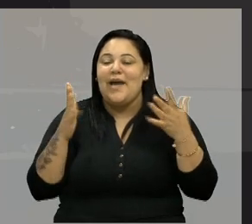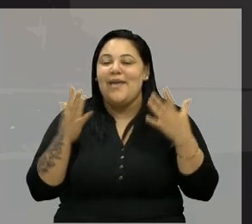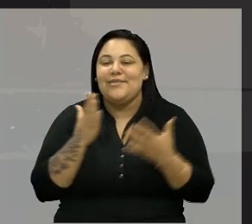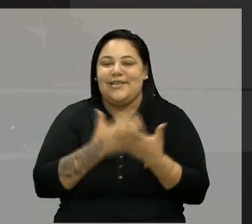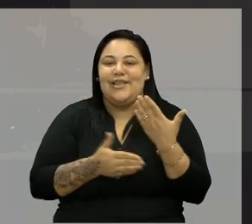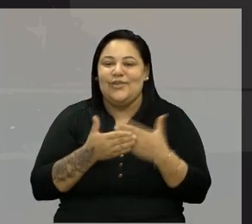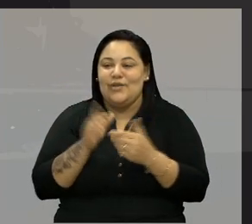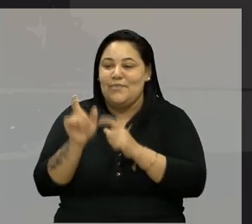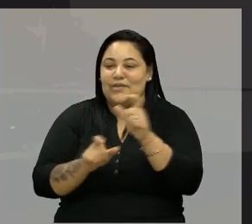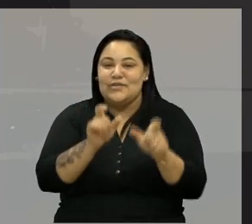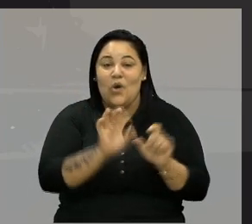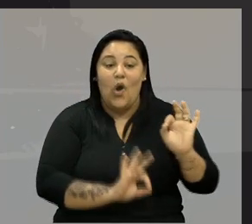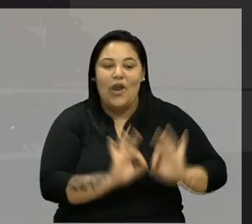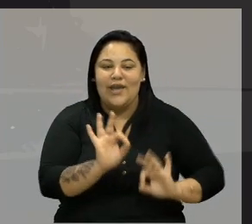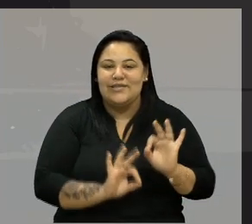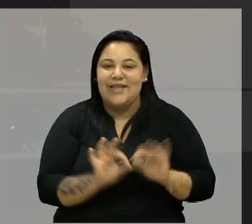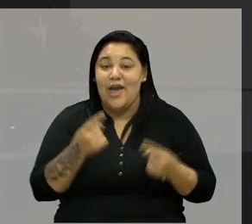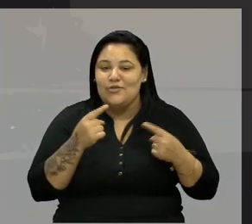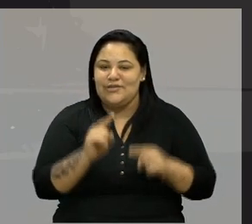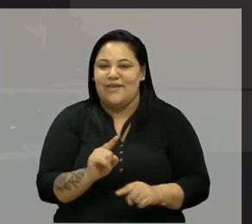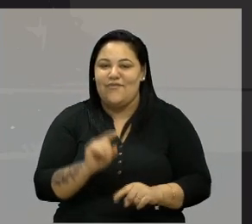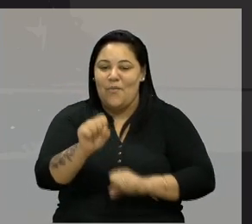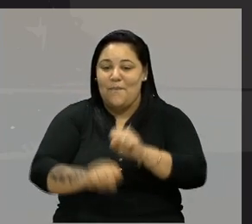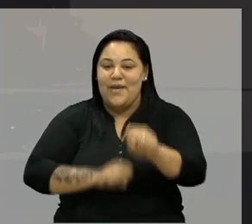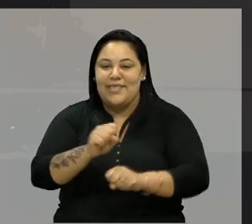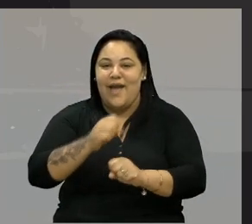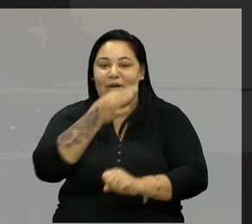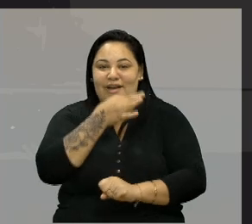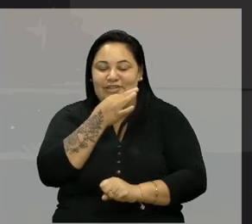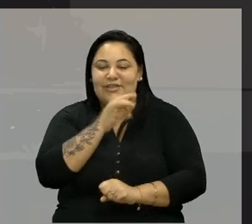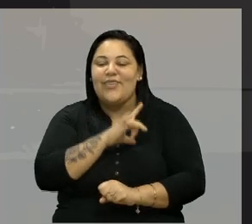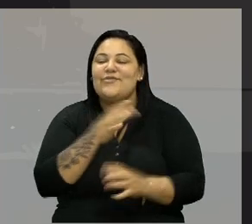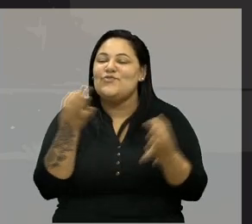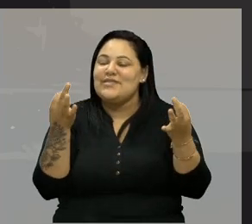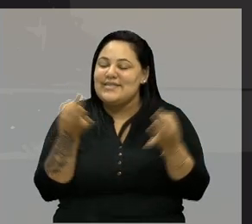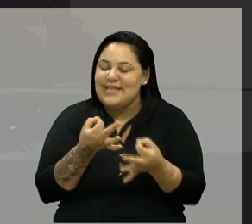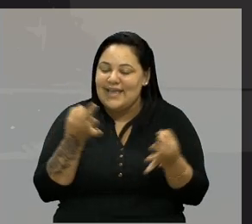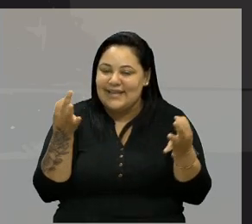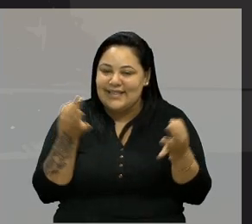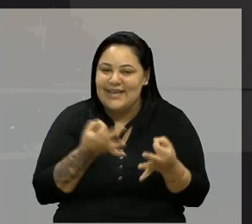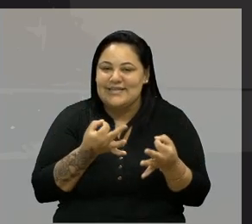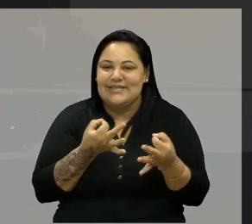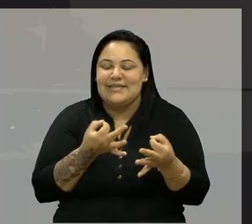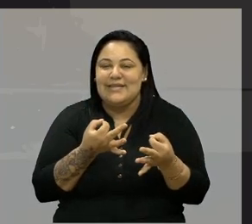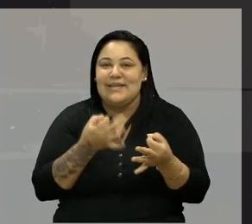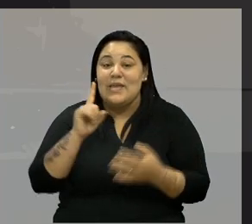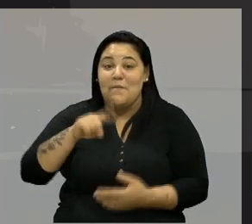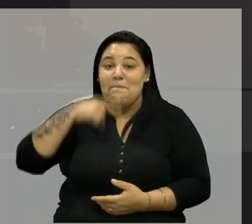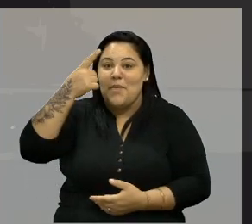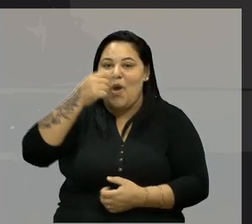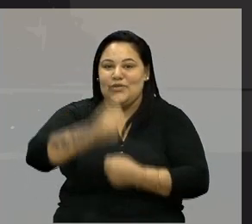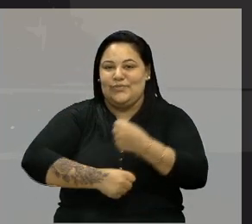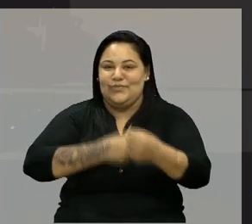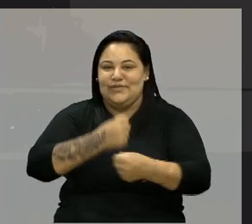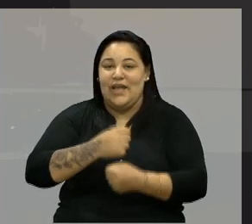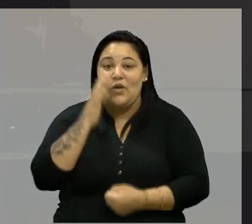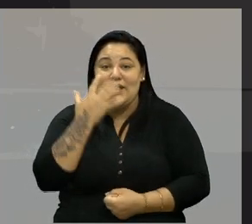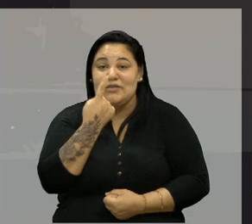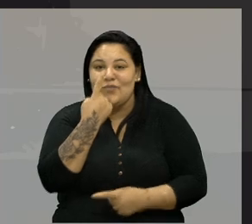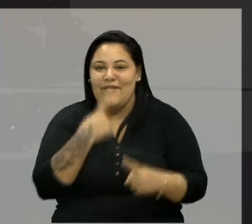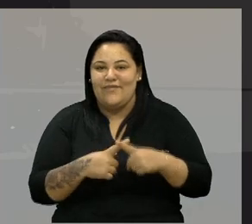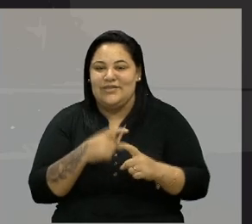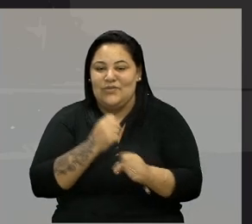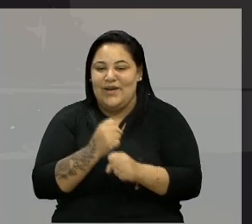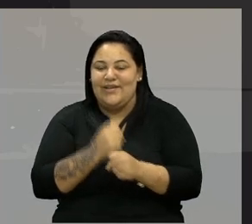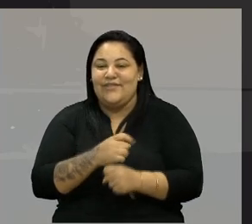os organizadores do desafio pedal Caxias eu tenho certeza né que próxima edição Acontece uma vez por ano né nós